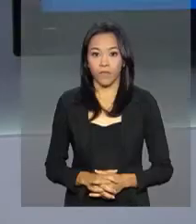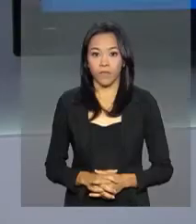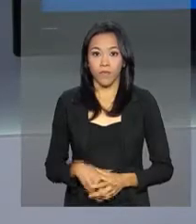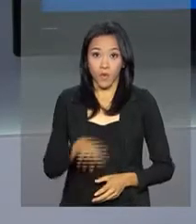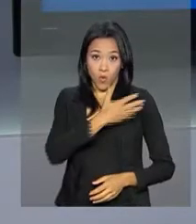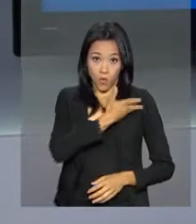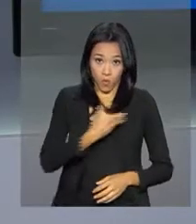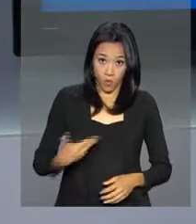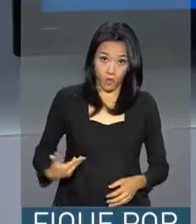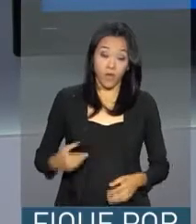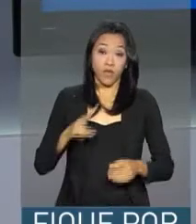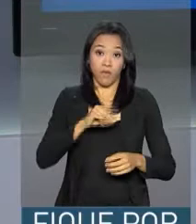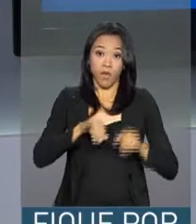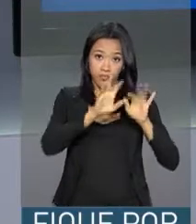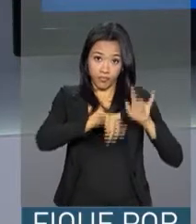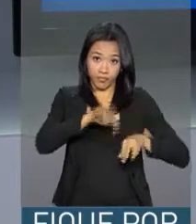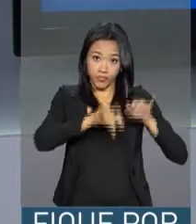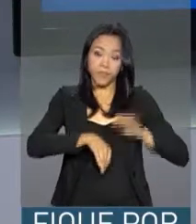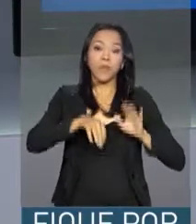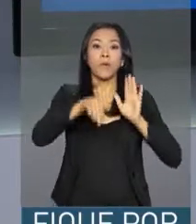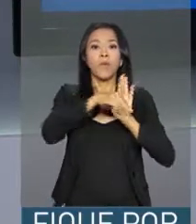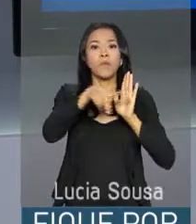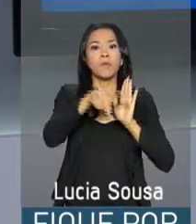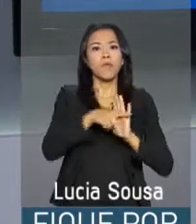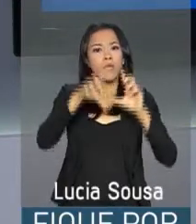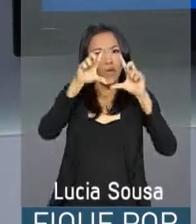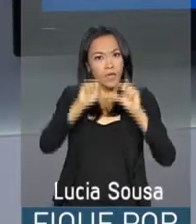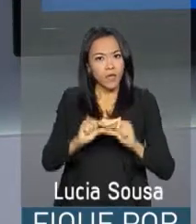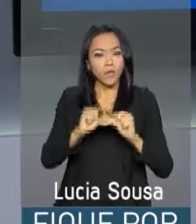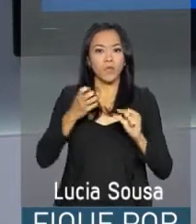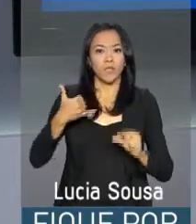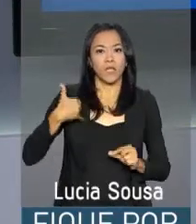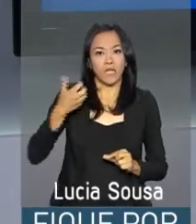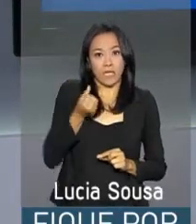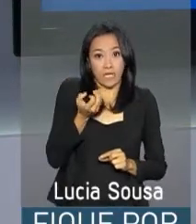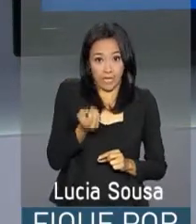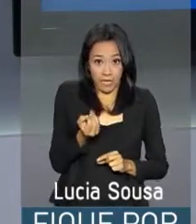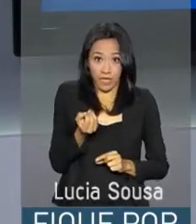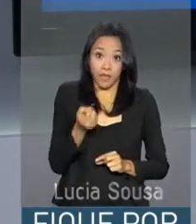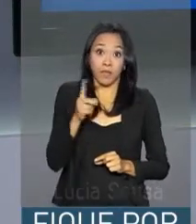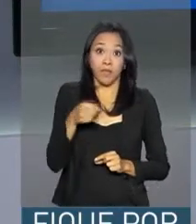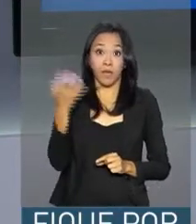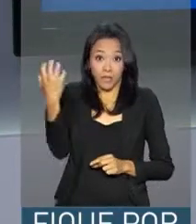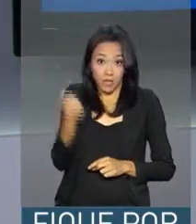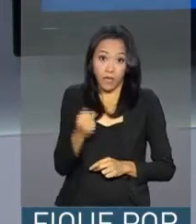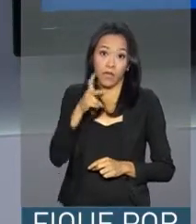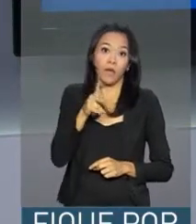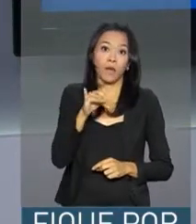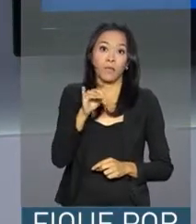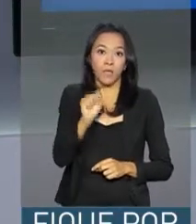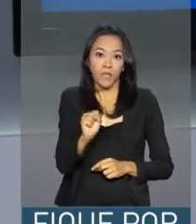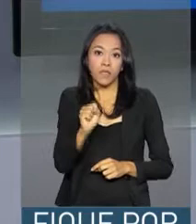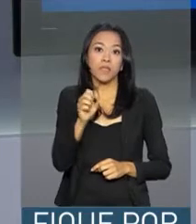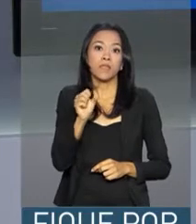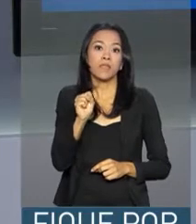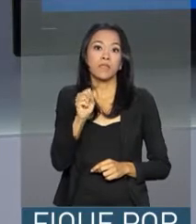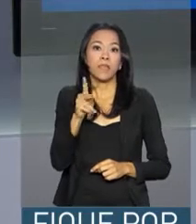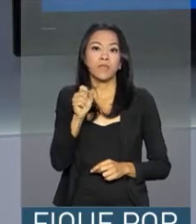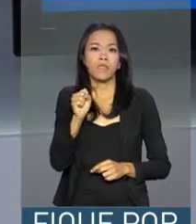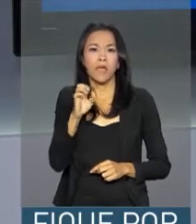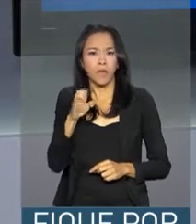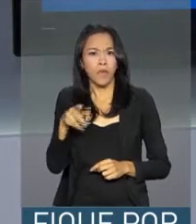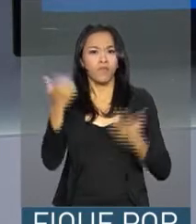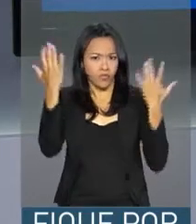governo vai editar medida provisória que reduz para 60 anos a idade para saque do PIS/PASEP. A informação foi dada em